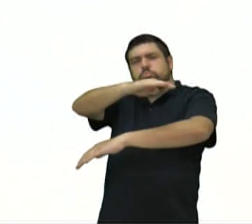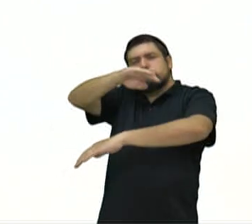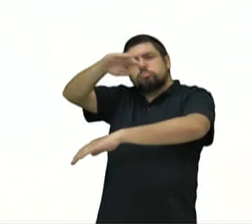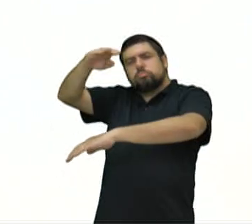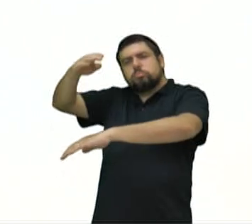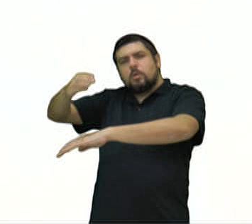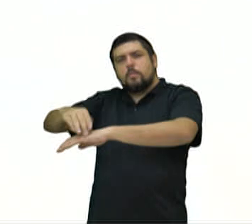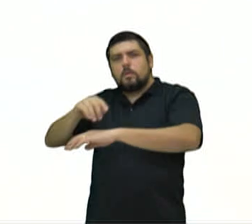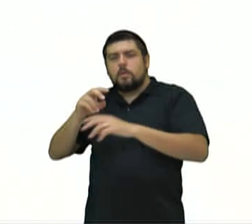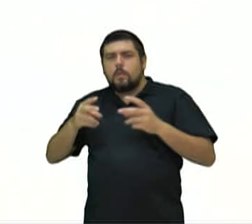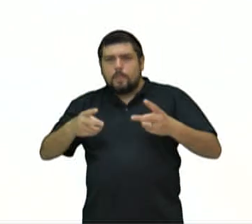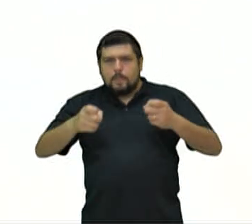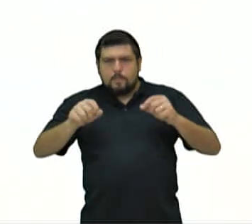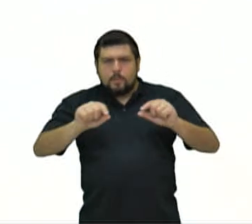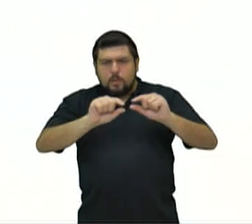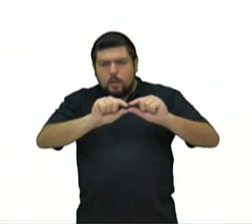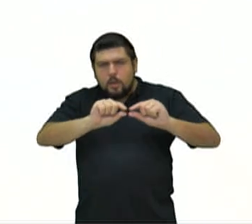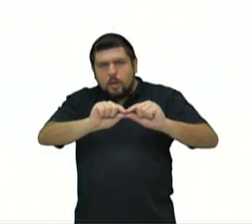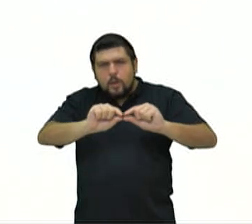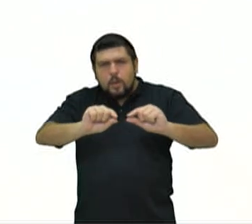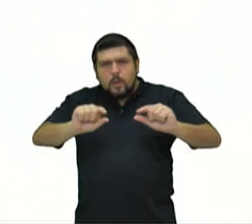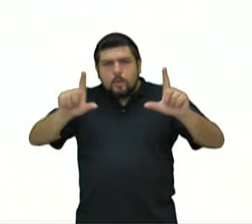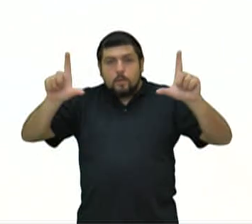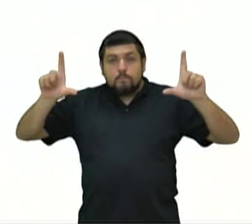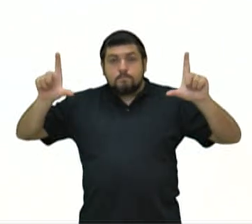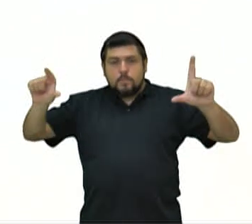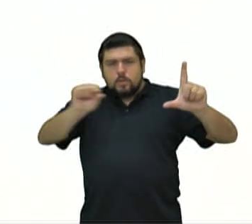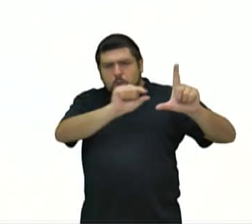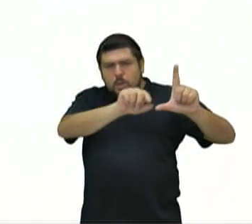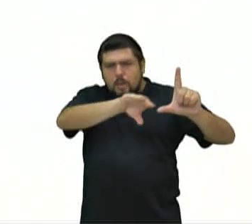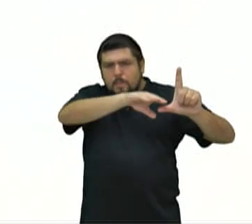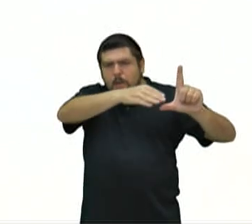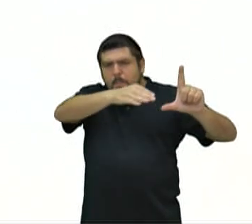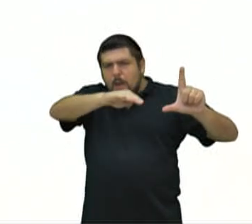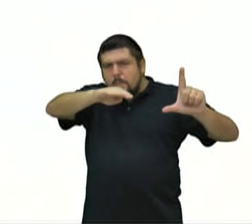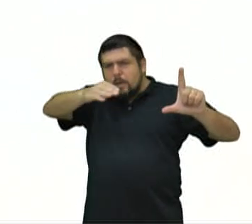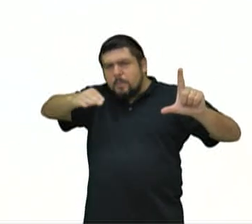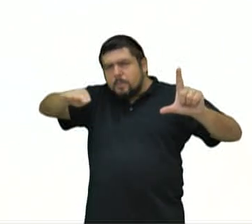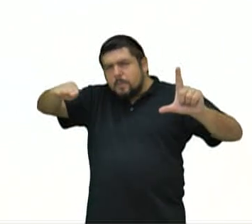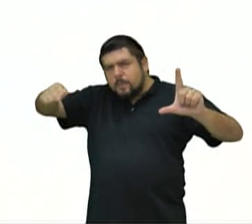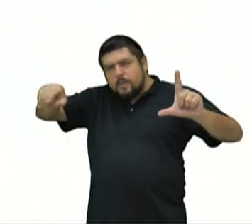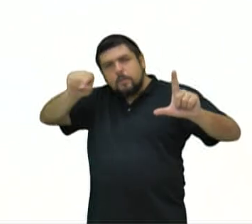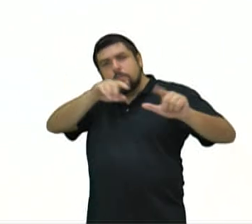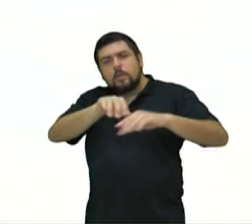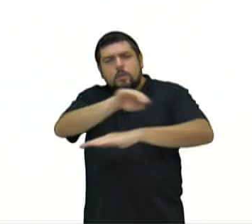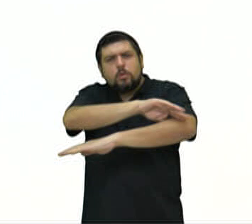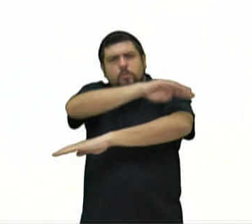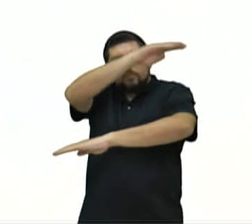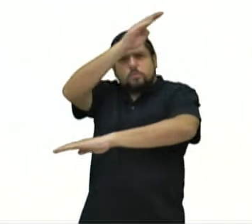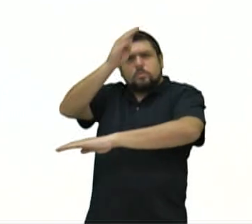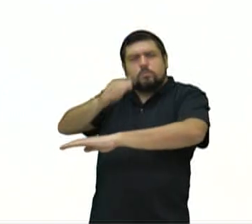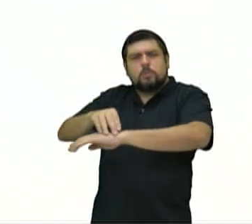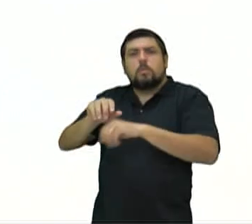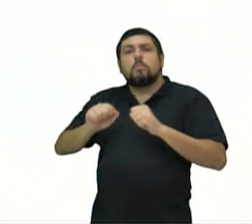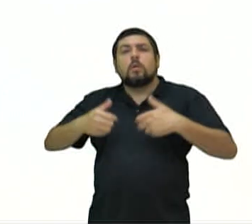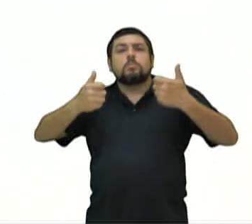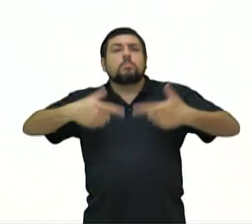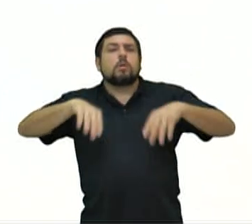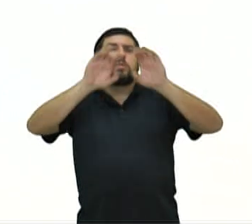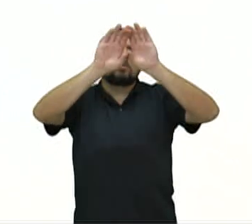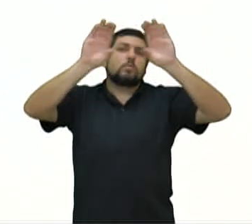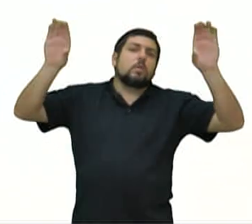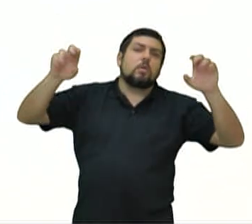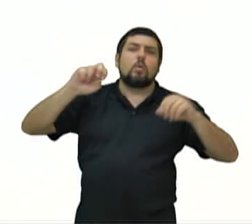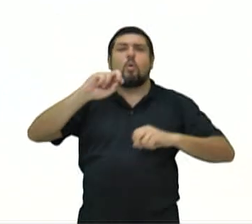parecem, ó, veja que nós temos aqui embaixo algumas montanhas. Você pode falar da montanha, pode falar do céu. It's